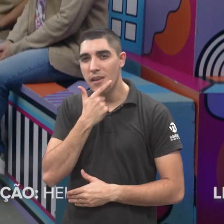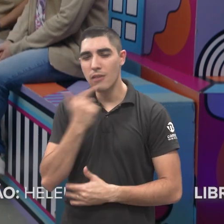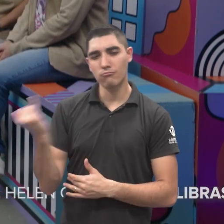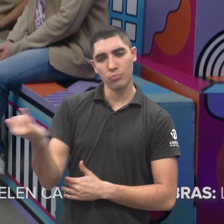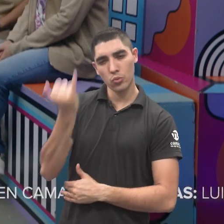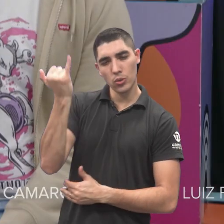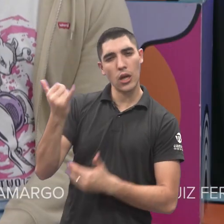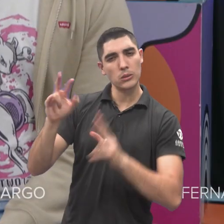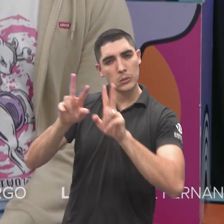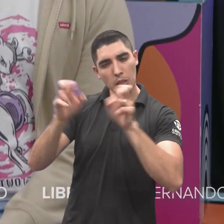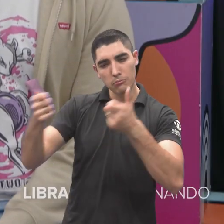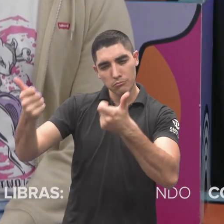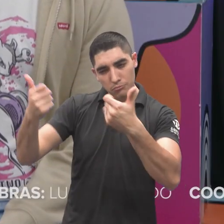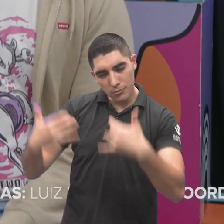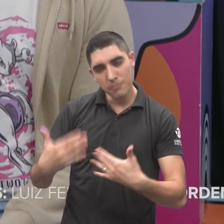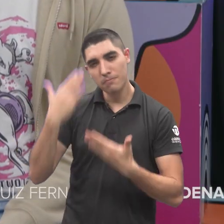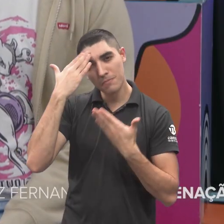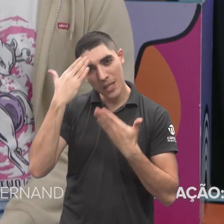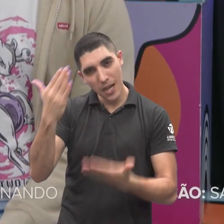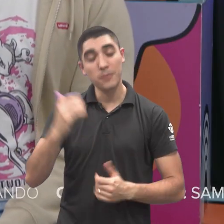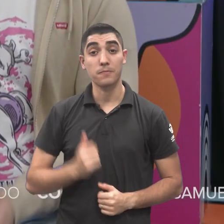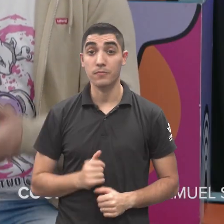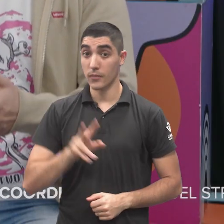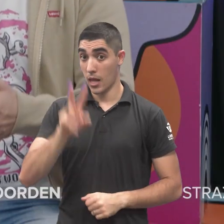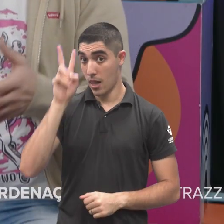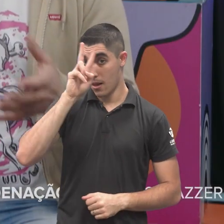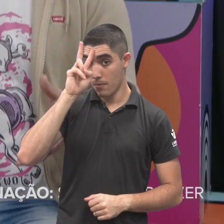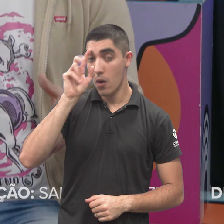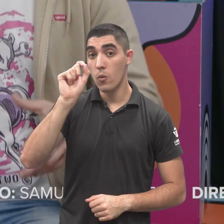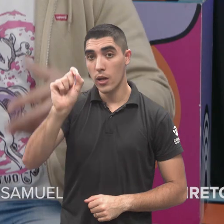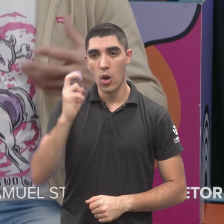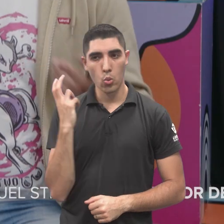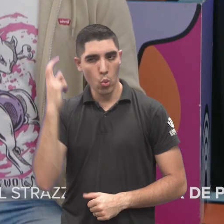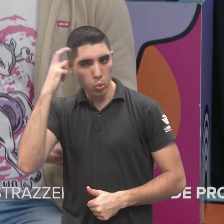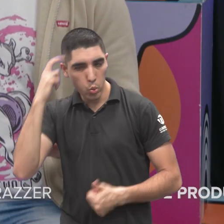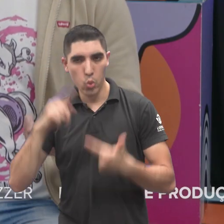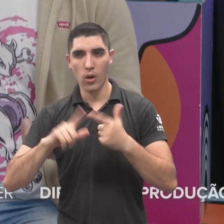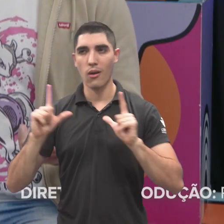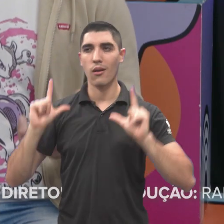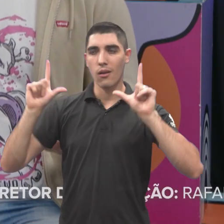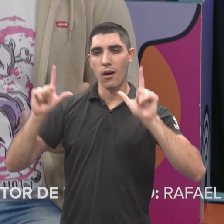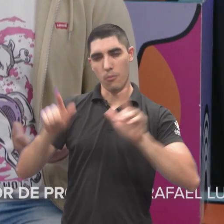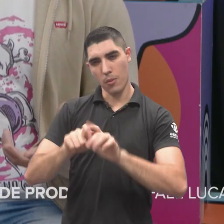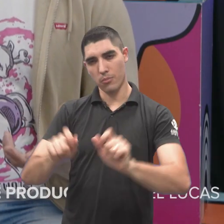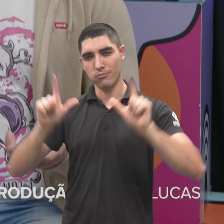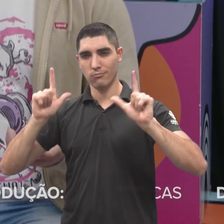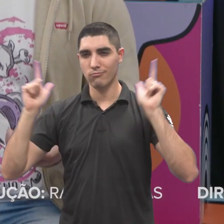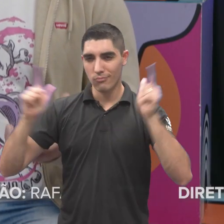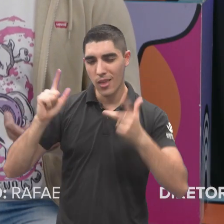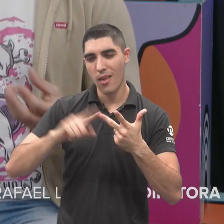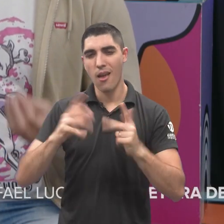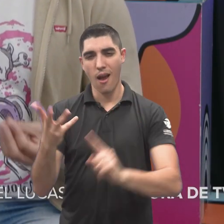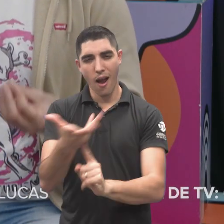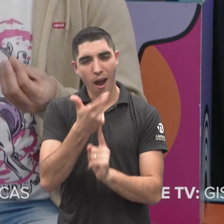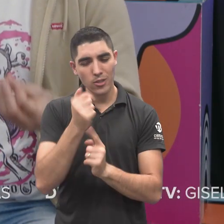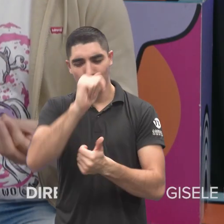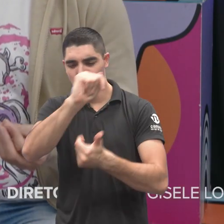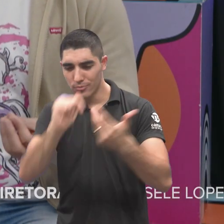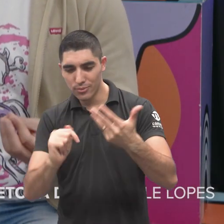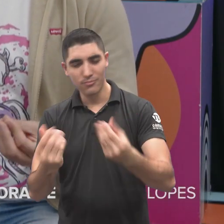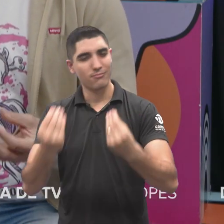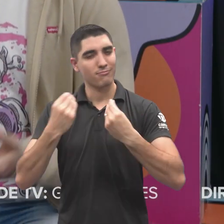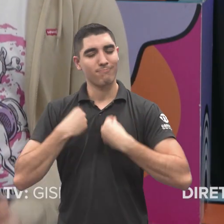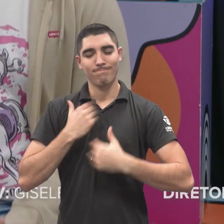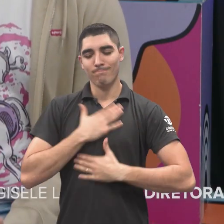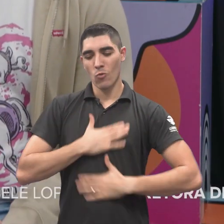que a gente trouxe aqui hoje. Lembrando que a cultura, o entretenimento, a arte, de maneira geral, também é alimento, né? Todo mundo gosta,